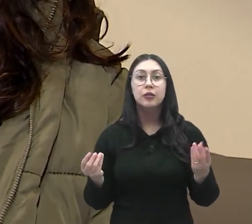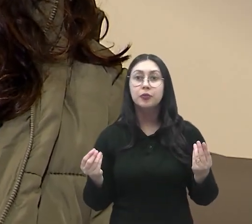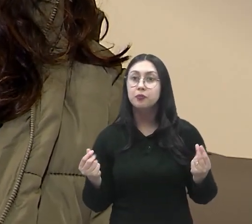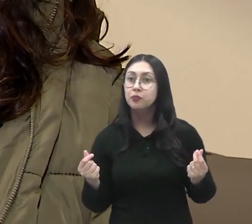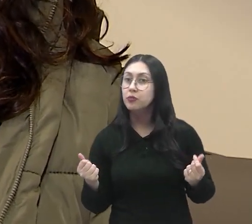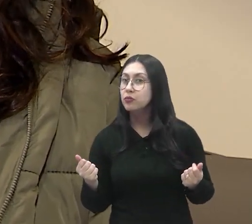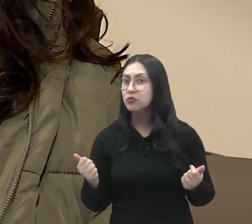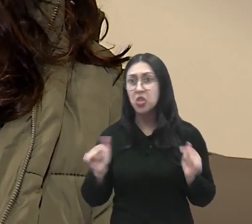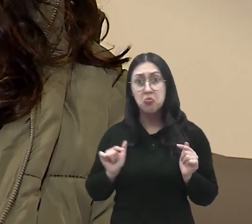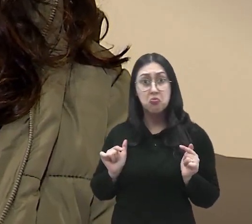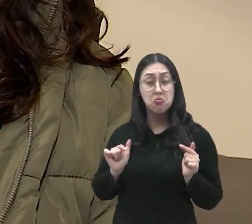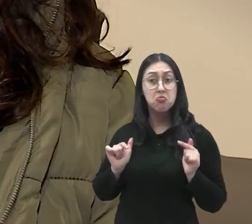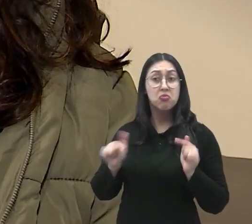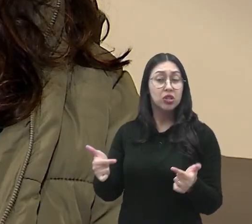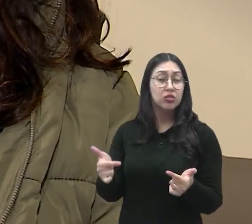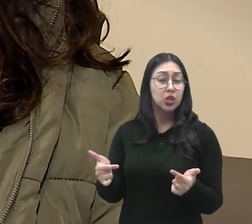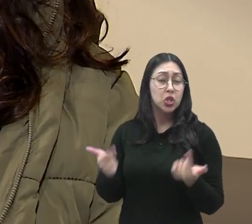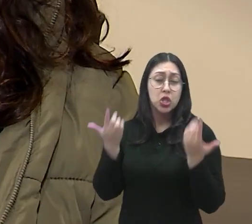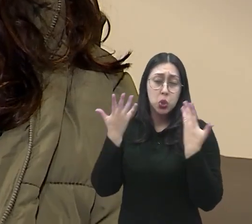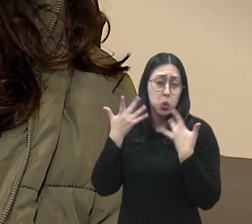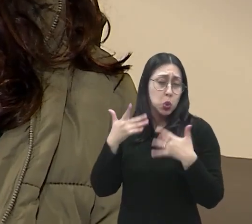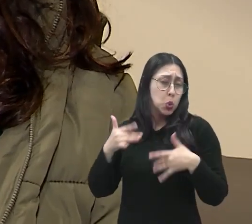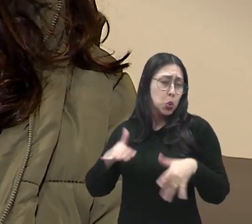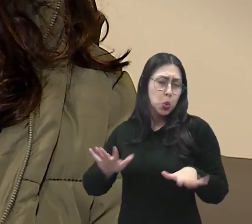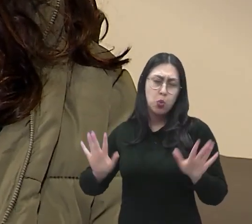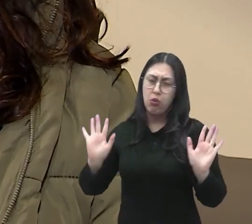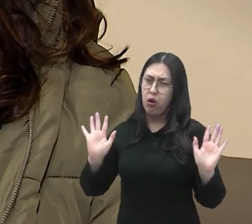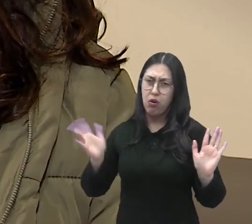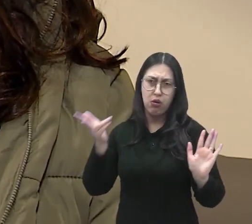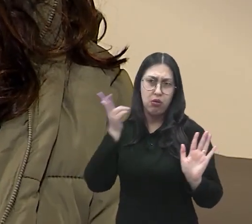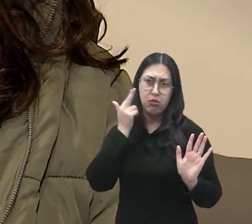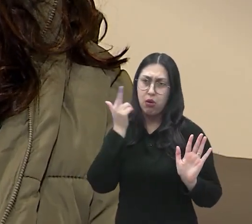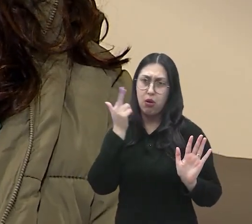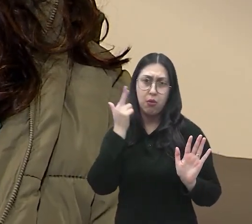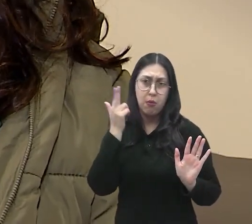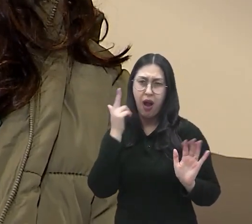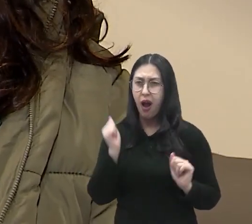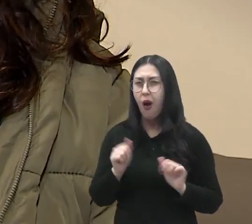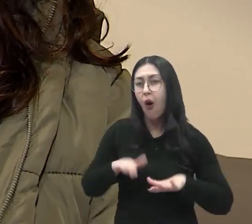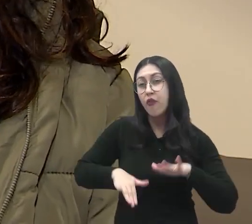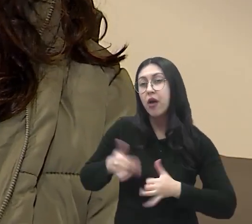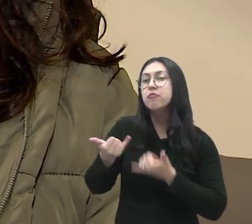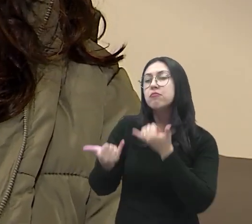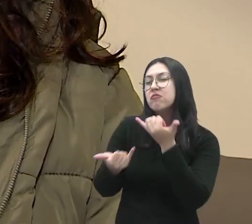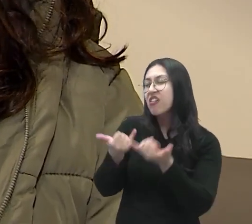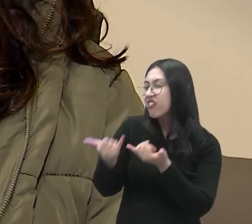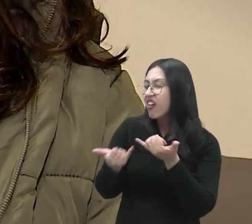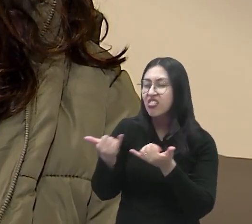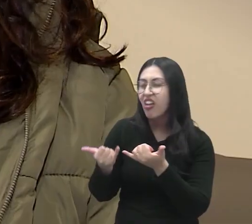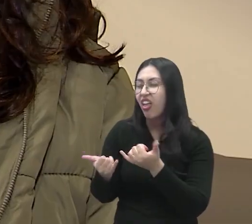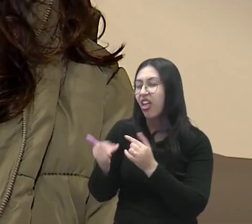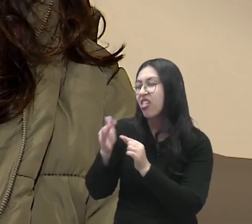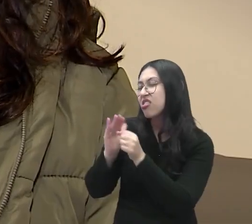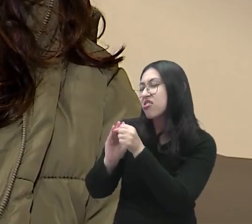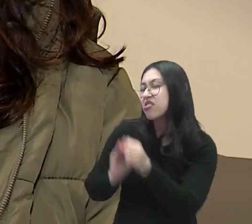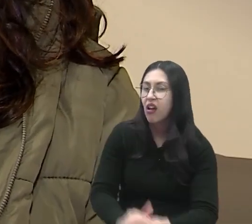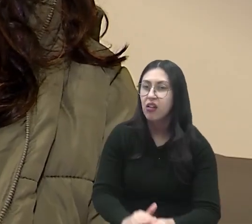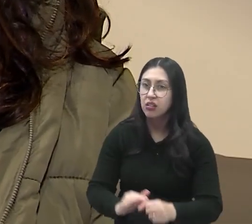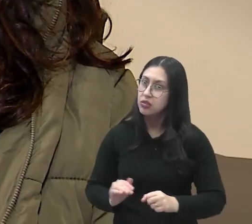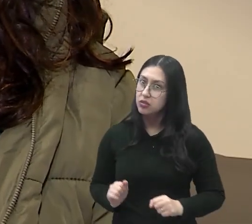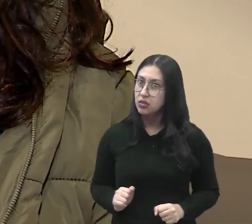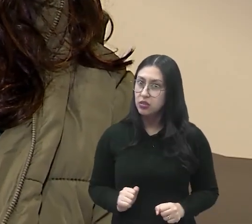fossem uma atitude naturalizada. Então faz uma brincadeira que